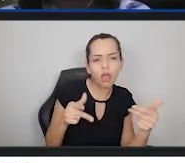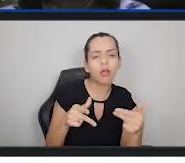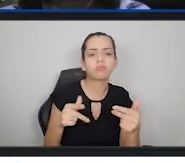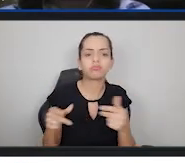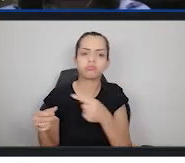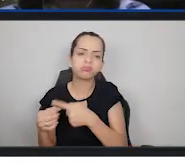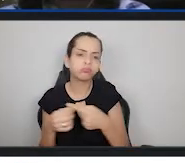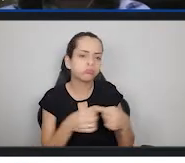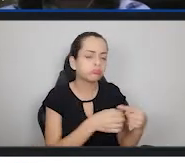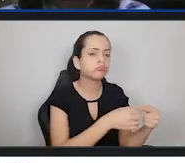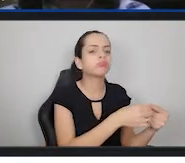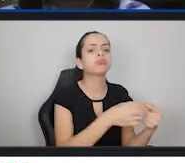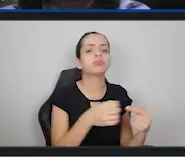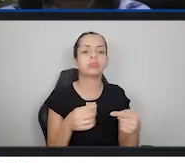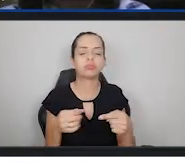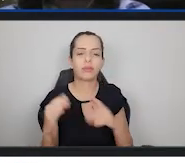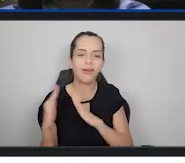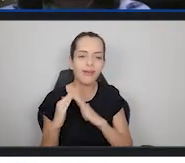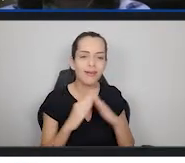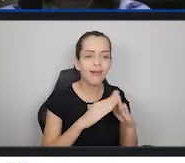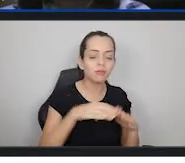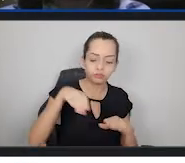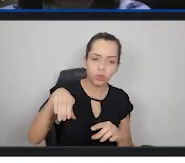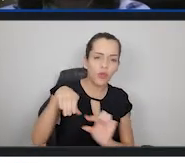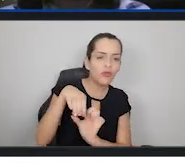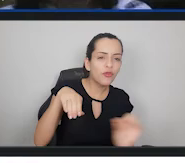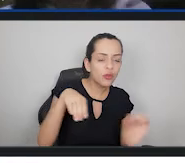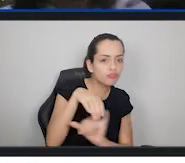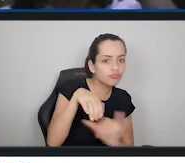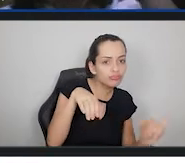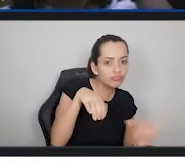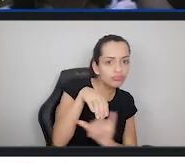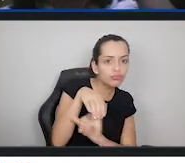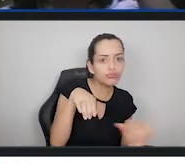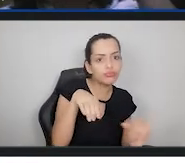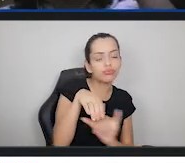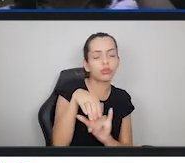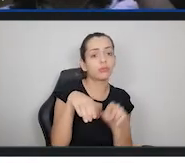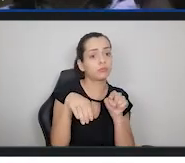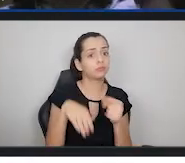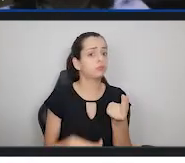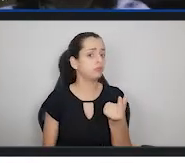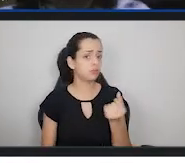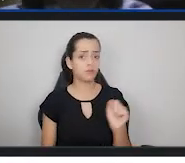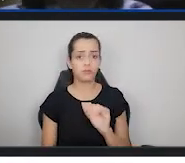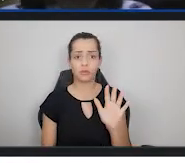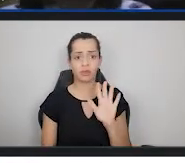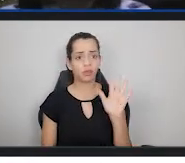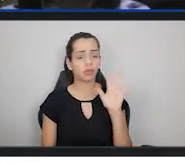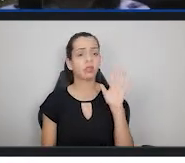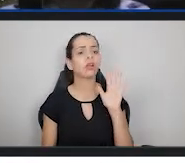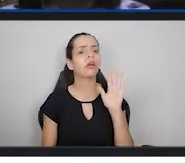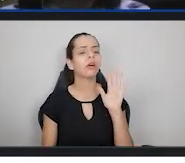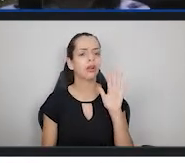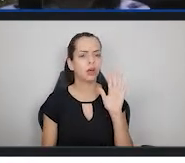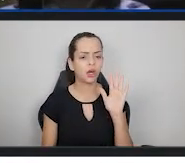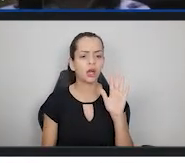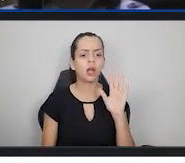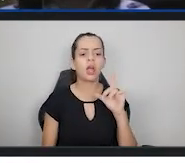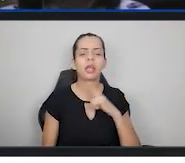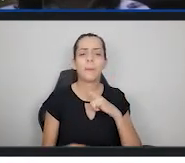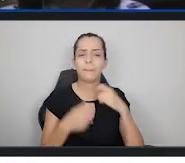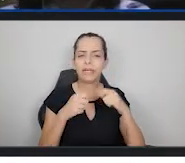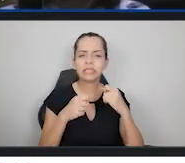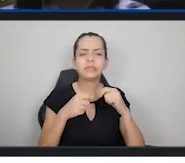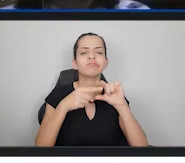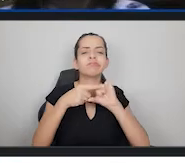dessas galerias, né, para você colocar toda a fiação e fazer essa transmissão. Então, acaba que esse custo